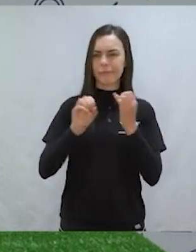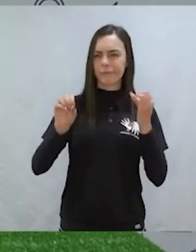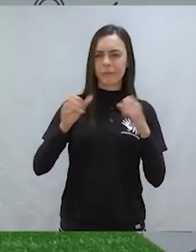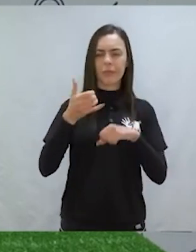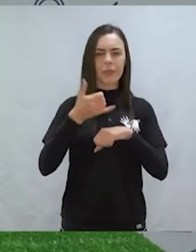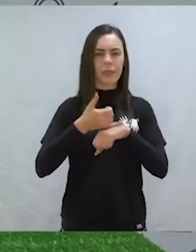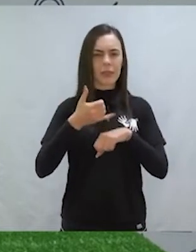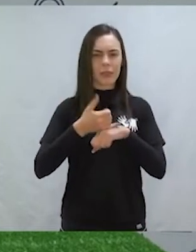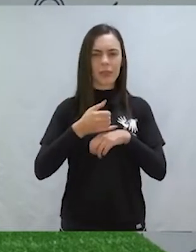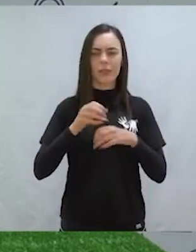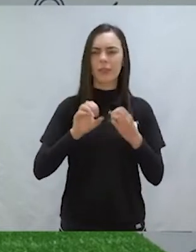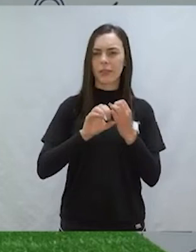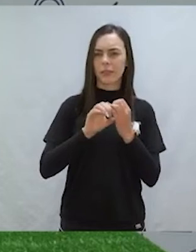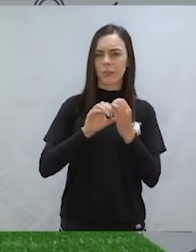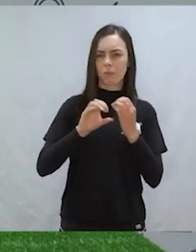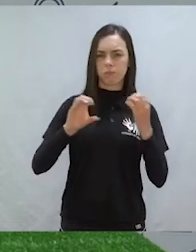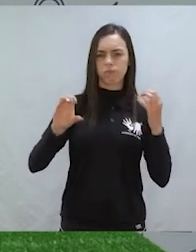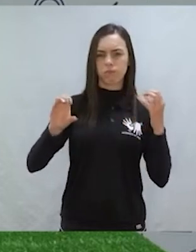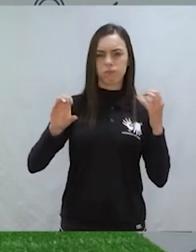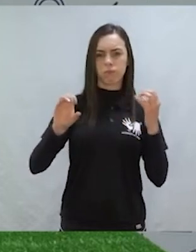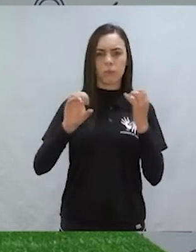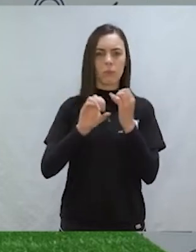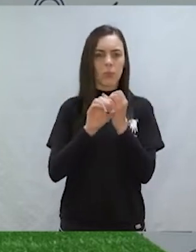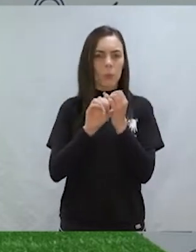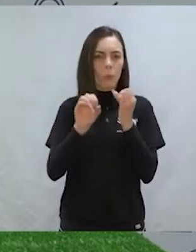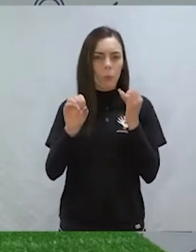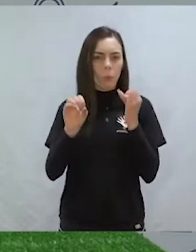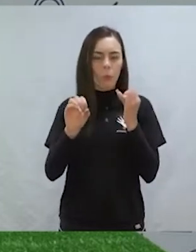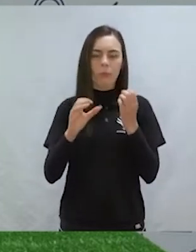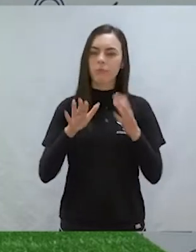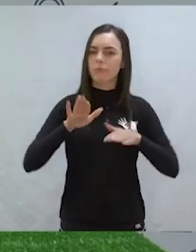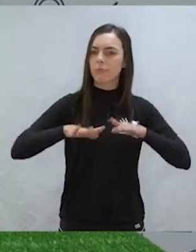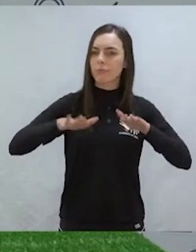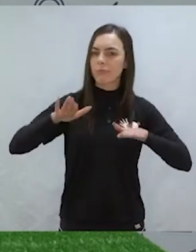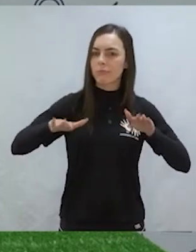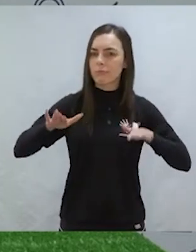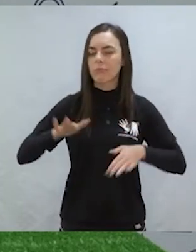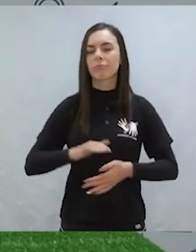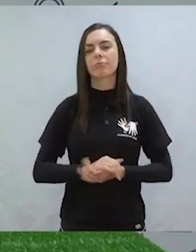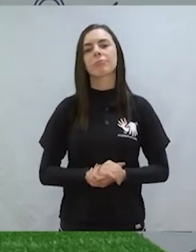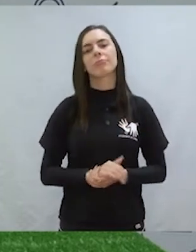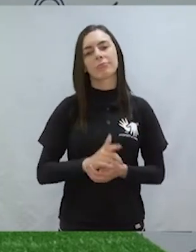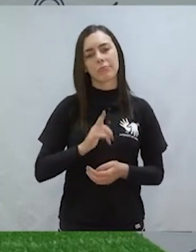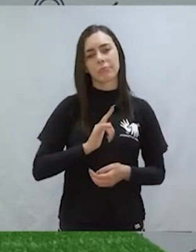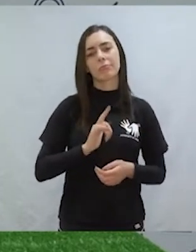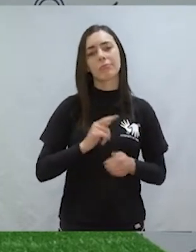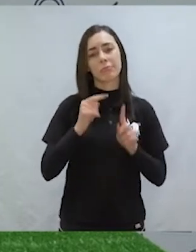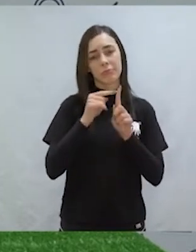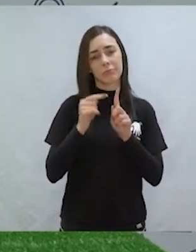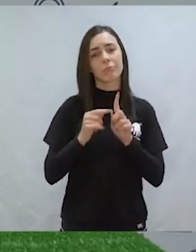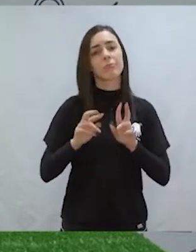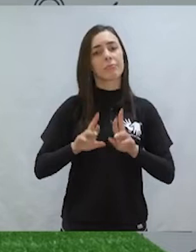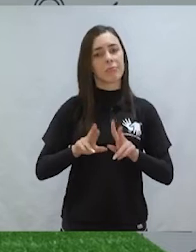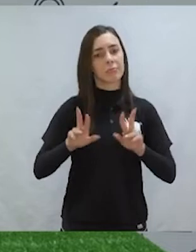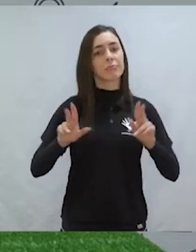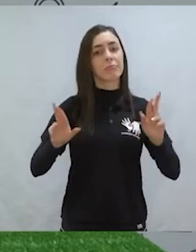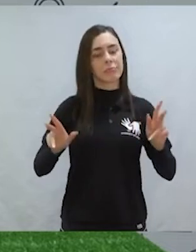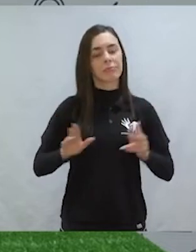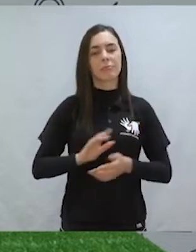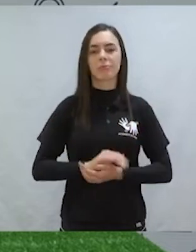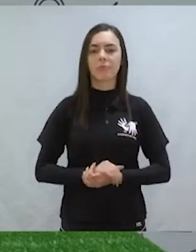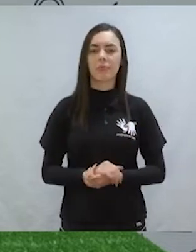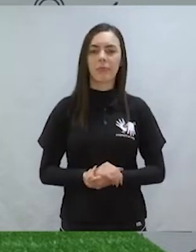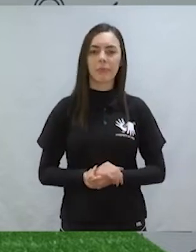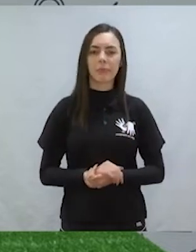alumínio, tem cano mais grosso, tem cano mais fino, né? Então, tem diferentes tipos de